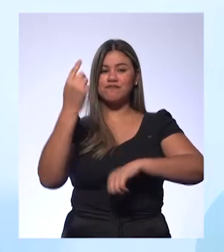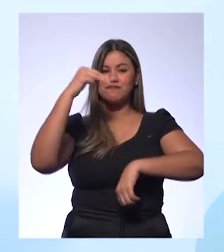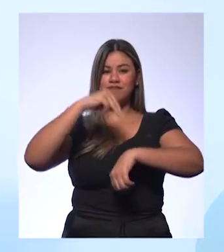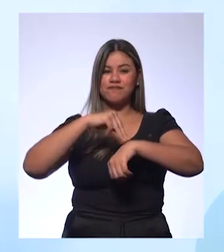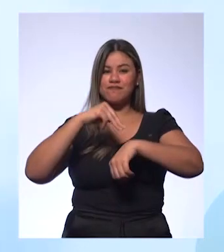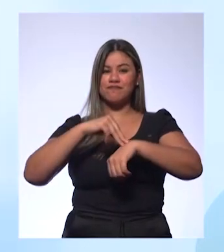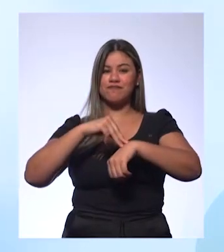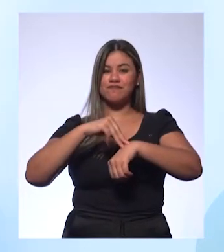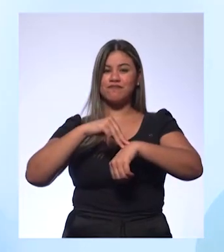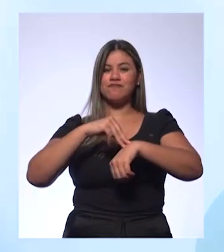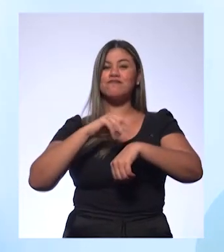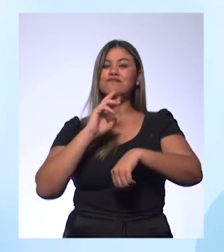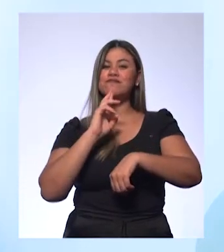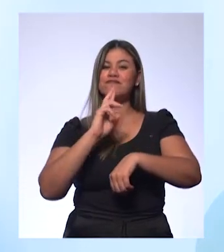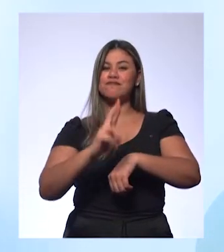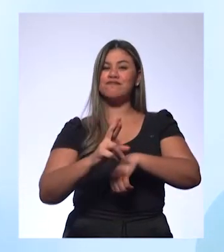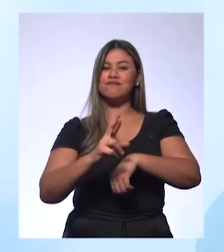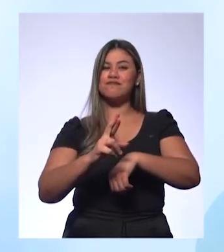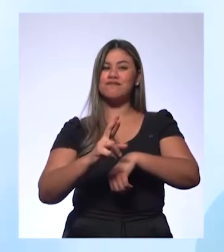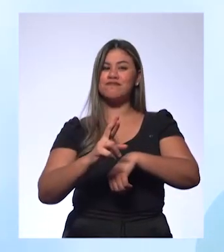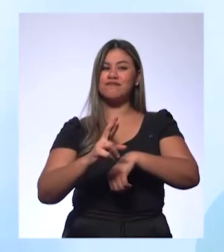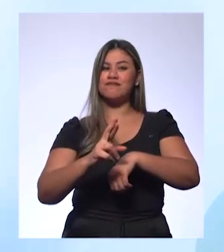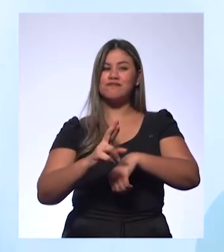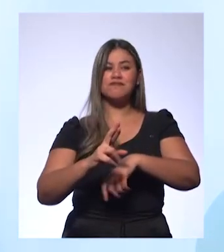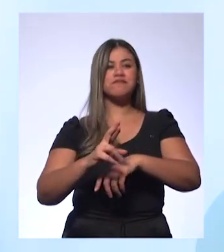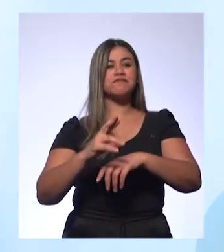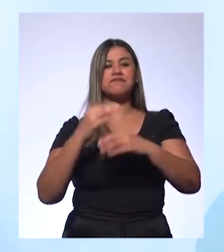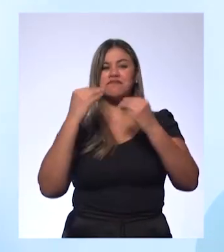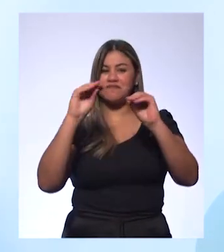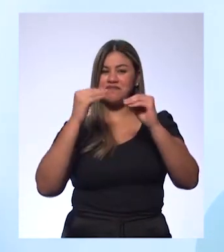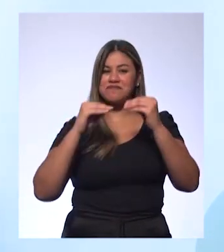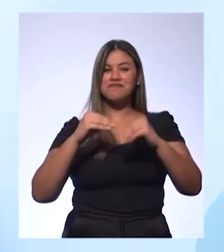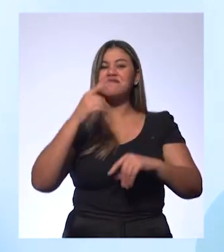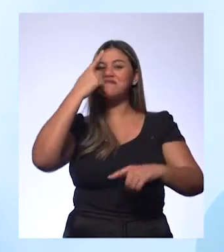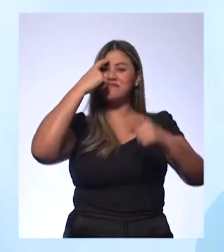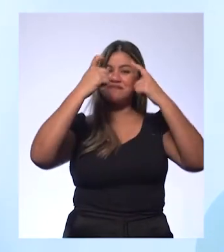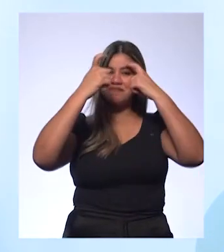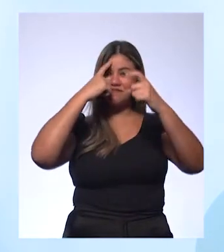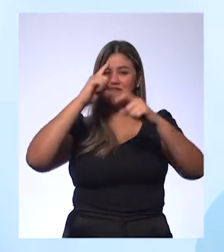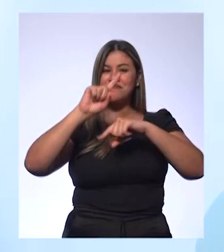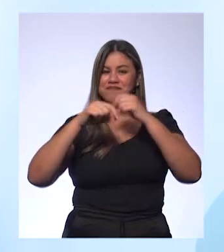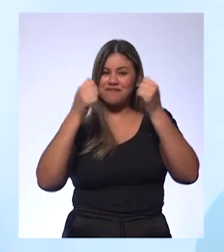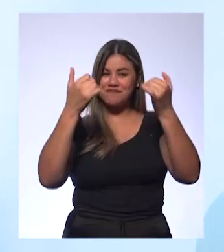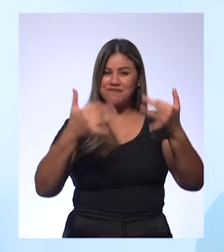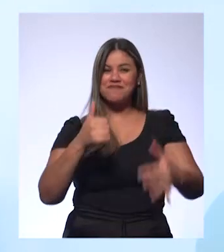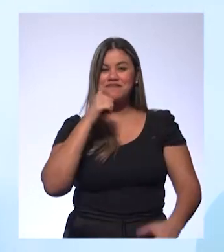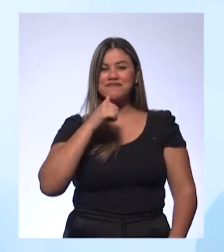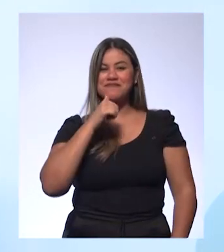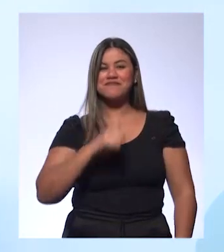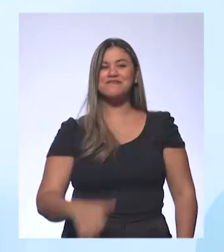para vocês responderem aí, podem colocar as ideias de vocês que a gente vai passar para a Gabriele.